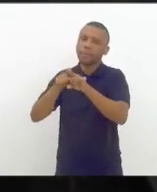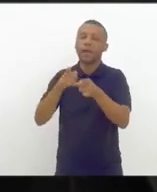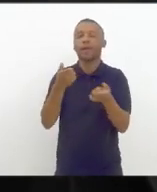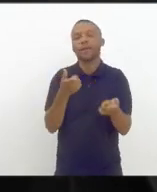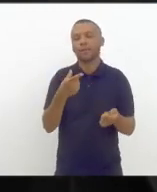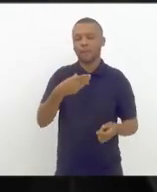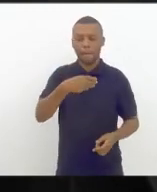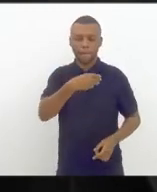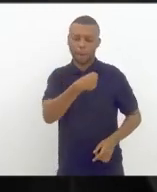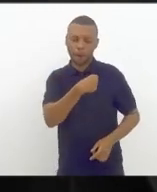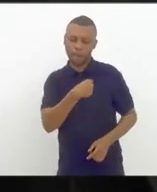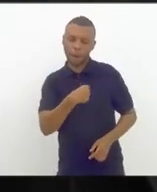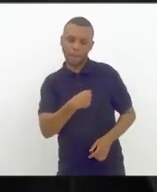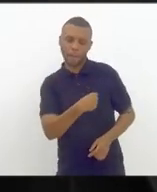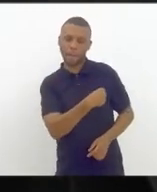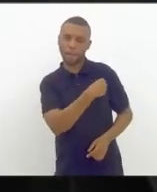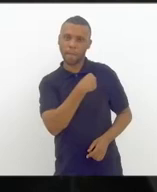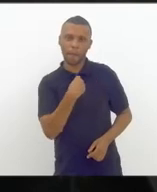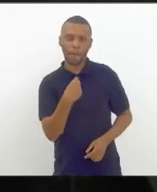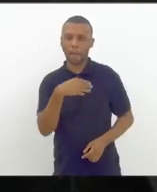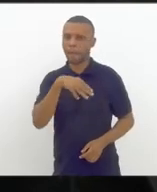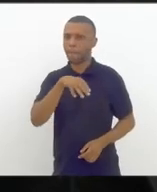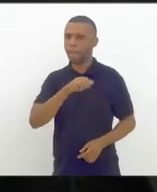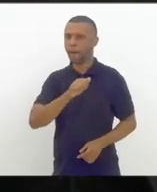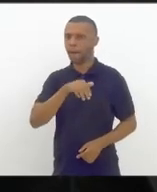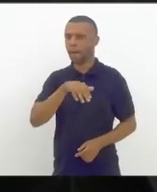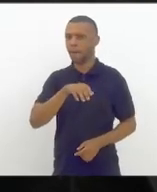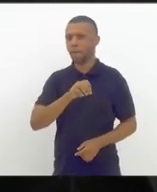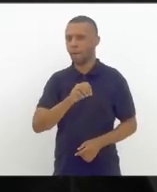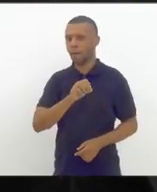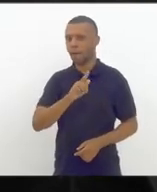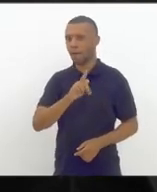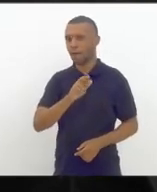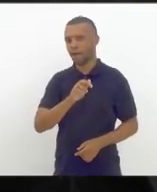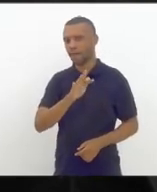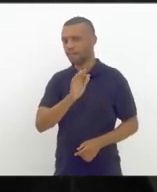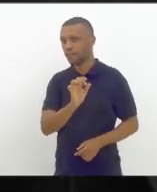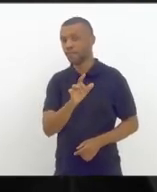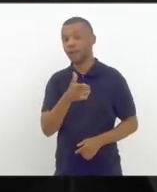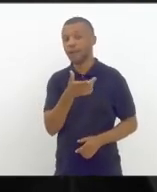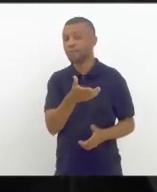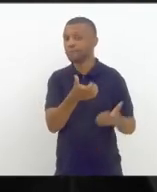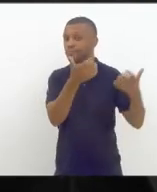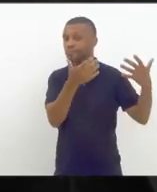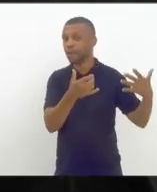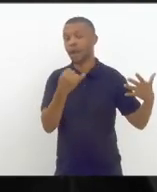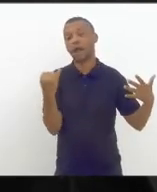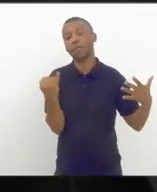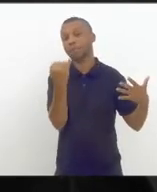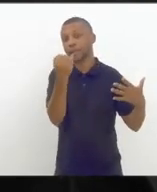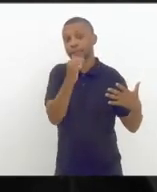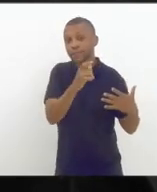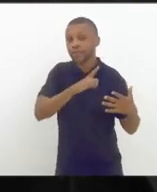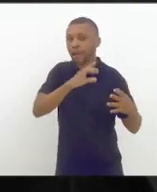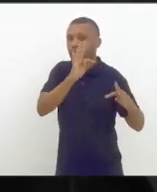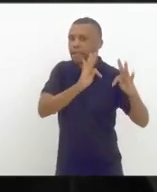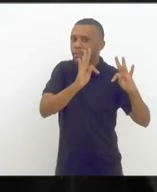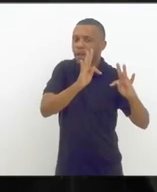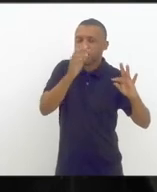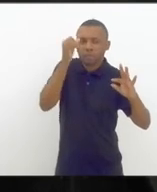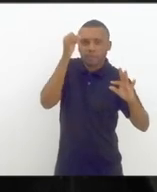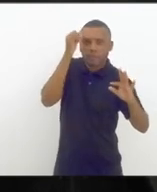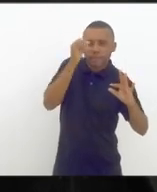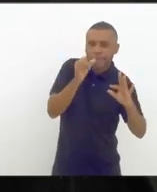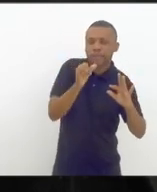uma moógrafo e fitopógrafos então querer querendo destacar aqui a importância da prevenção quanto mais prevenção houver quanto mais os poderes